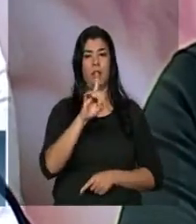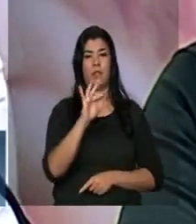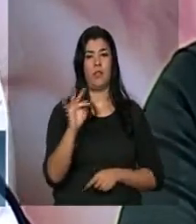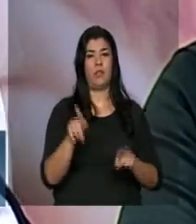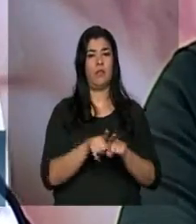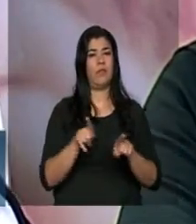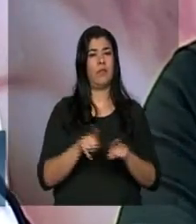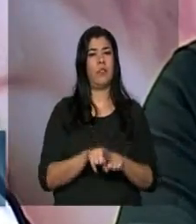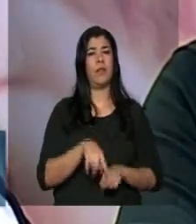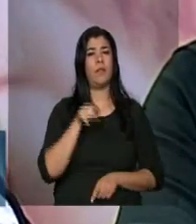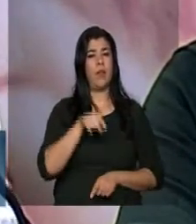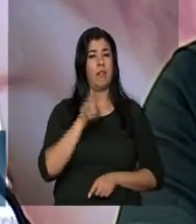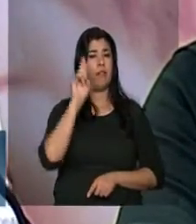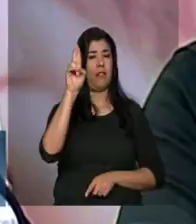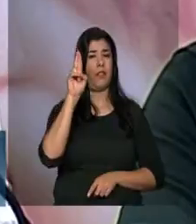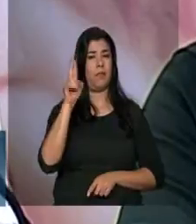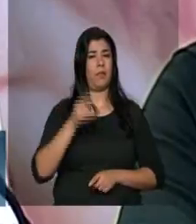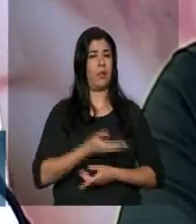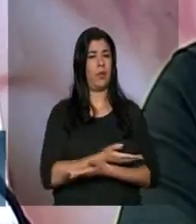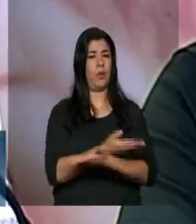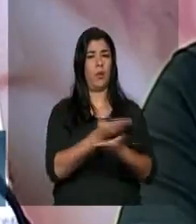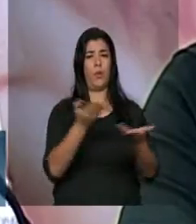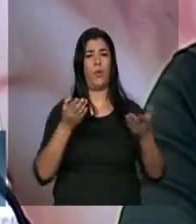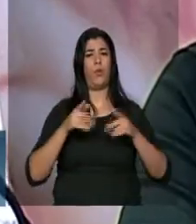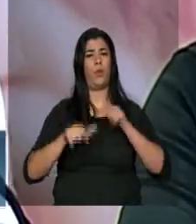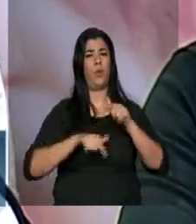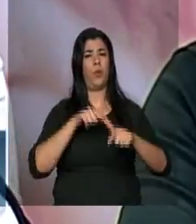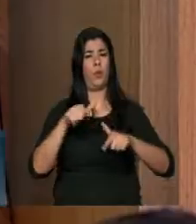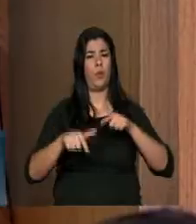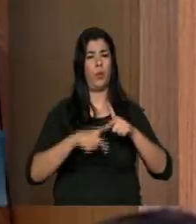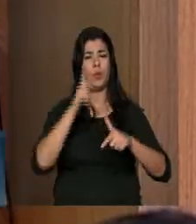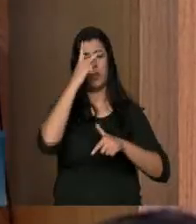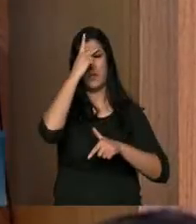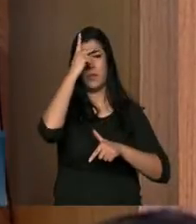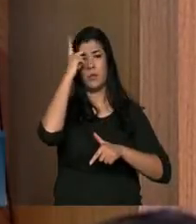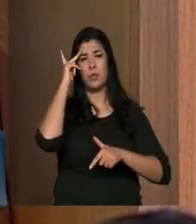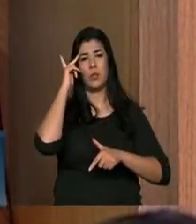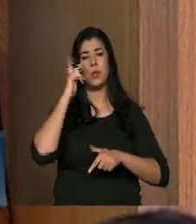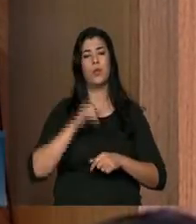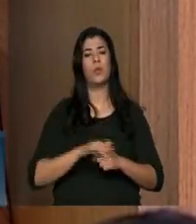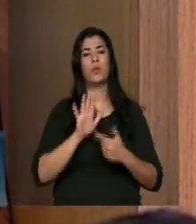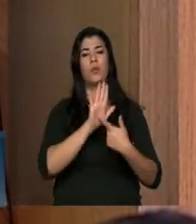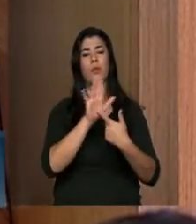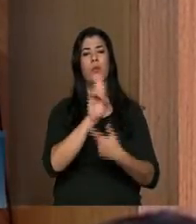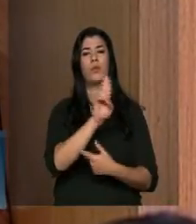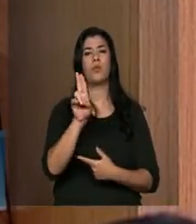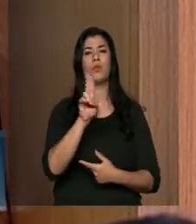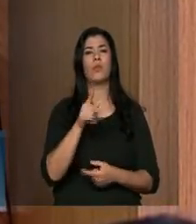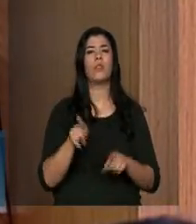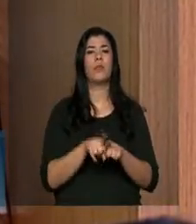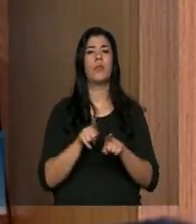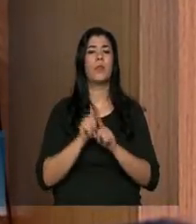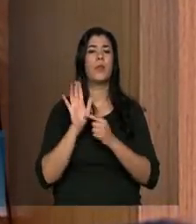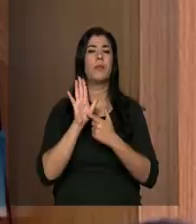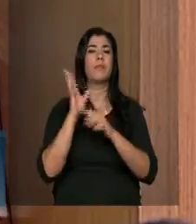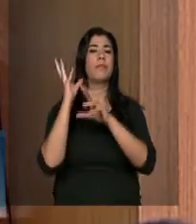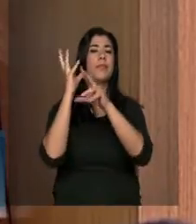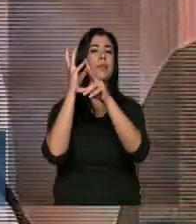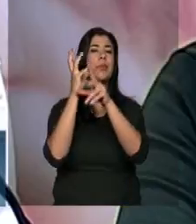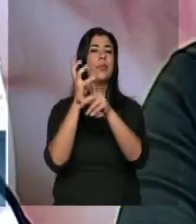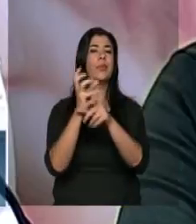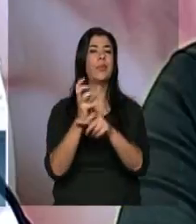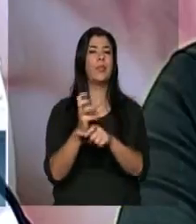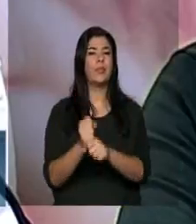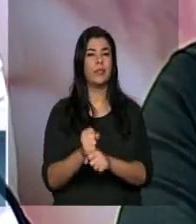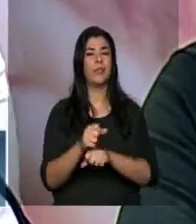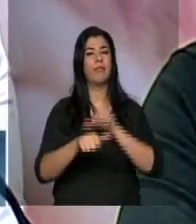agradecer todos os trabalhadores e trabalhadoras que são anônimos, né, mas que fazem essa história ser uma história